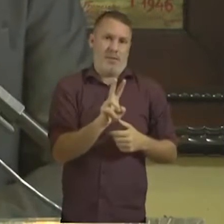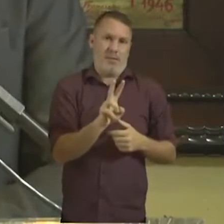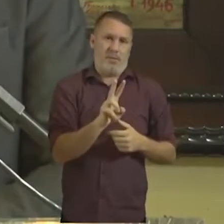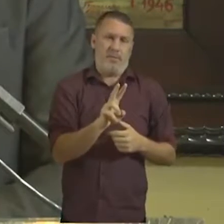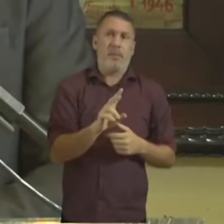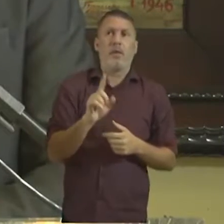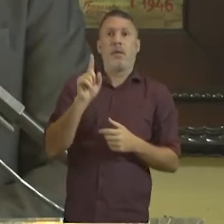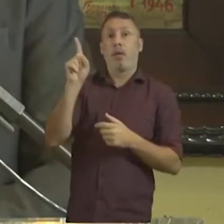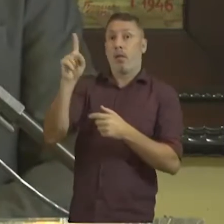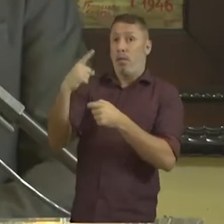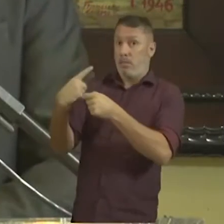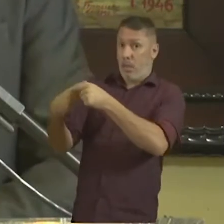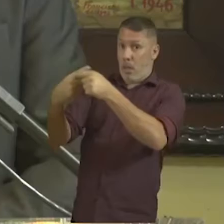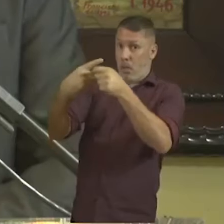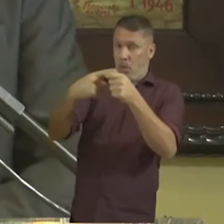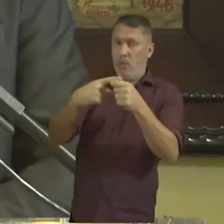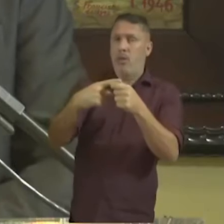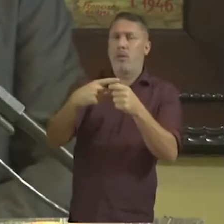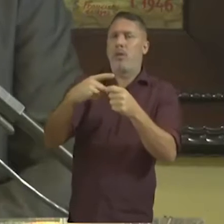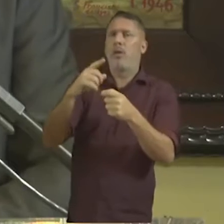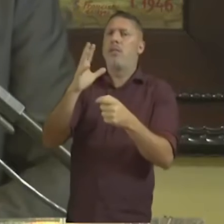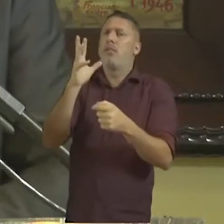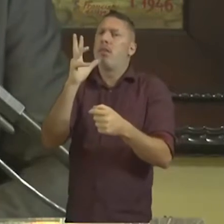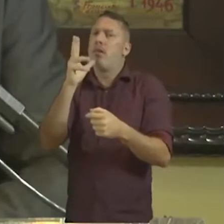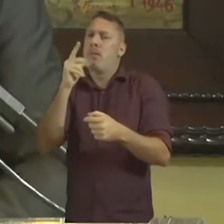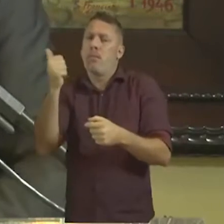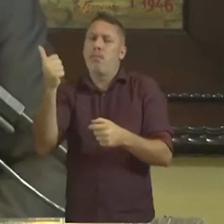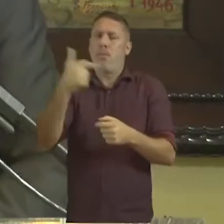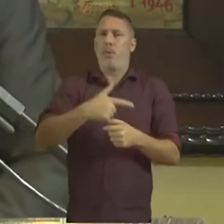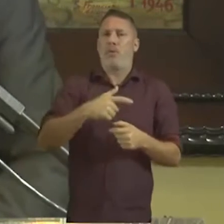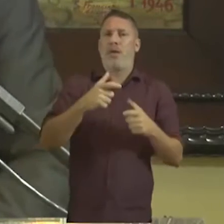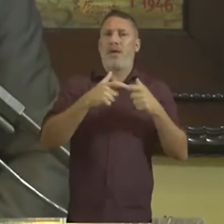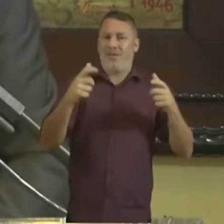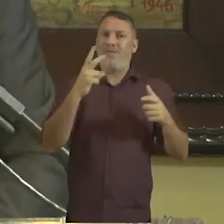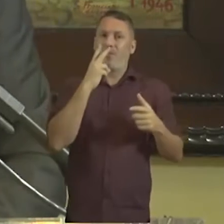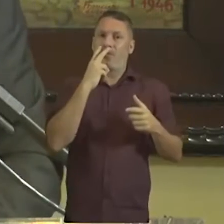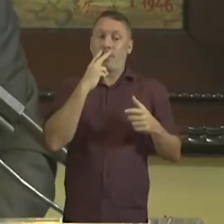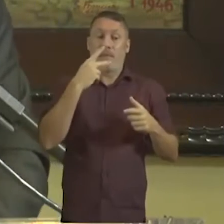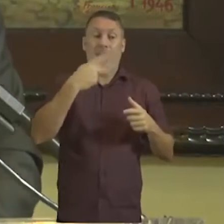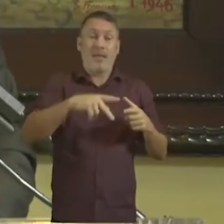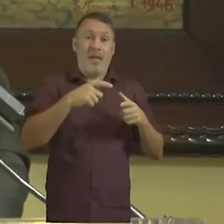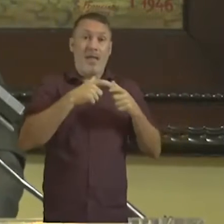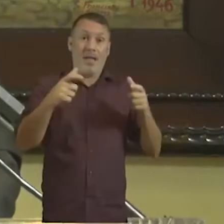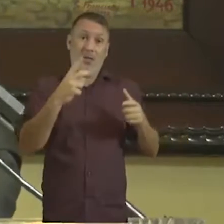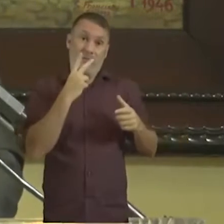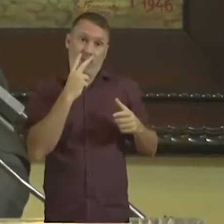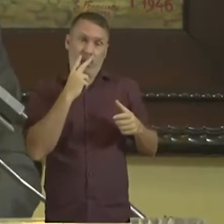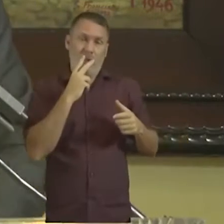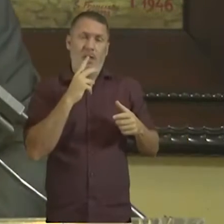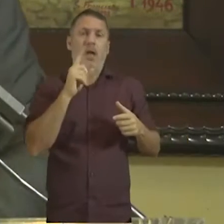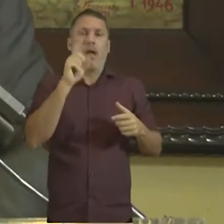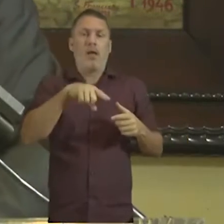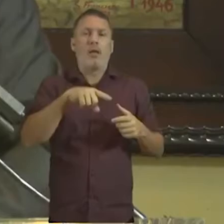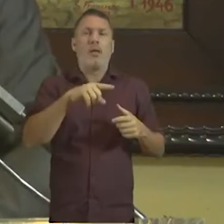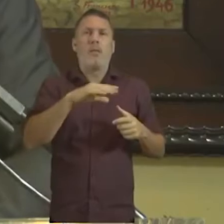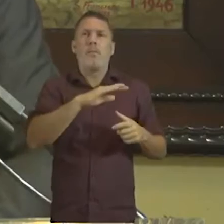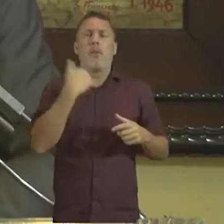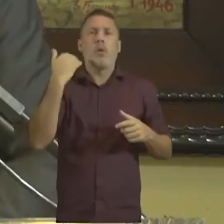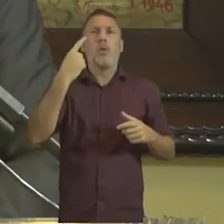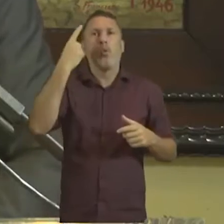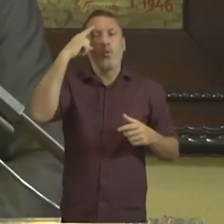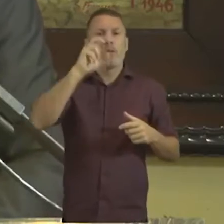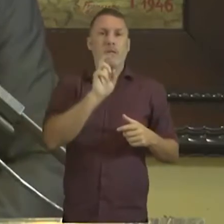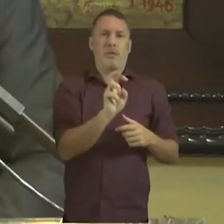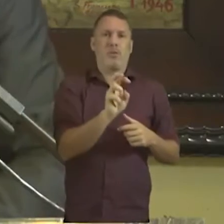do que a queda na Grande Vitória Tauane Vitória tá com a média móvel de 14 dias de 5 e no interior uma